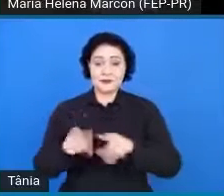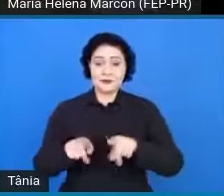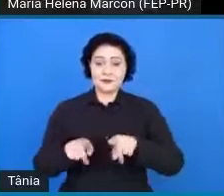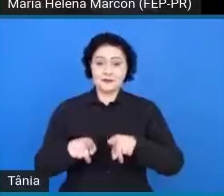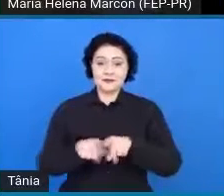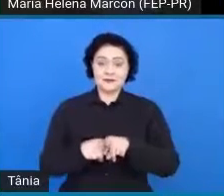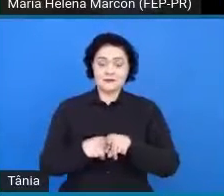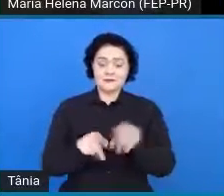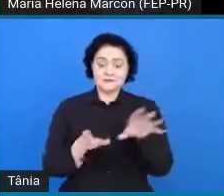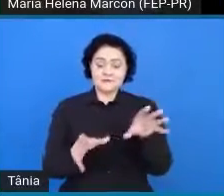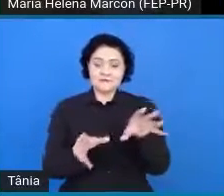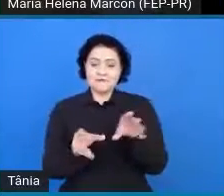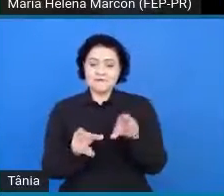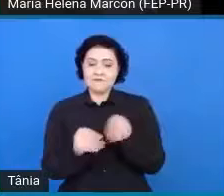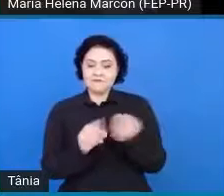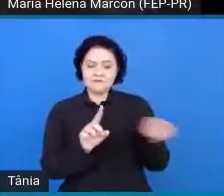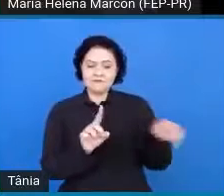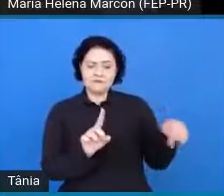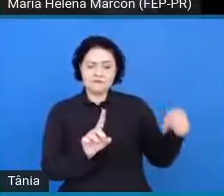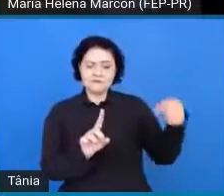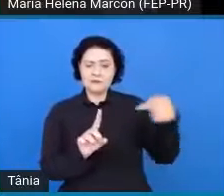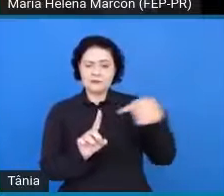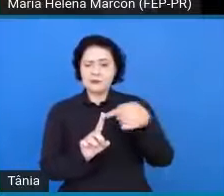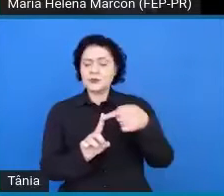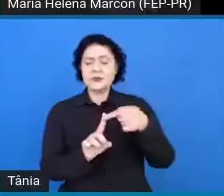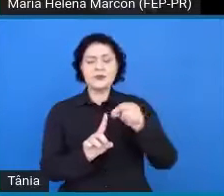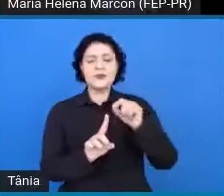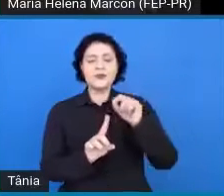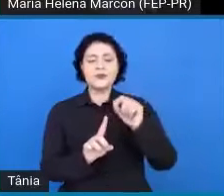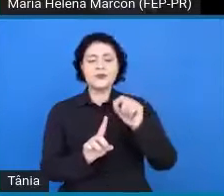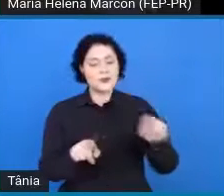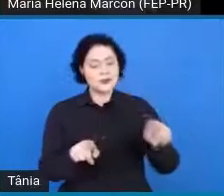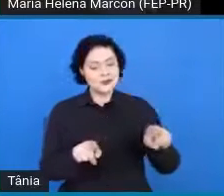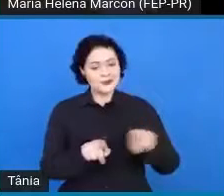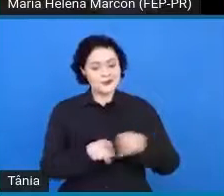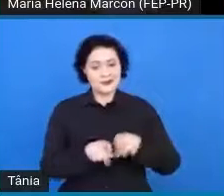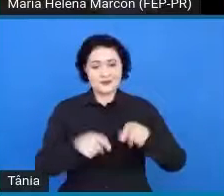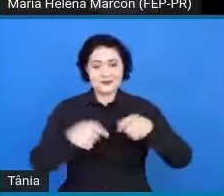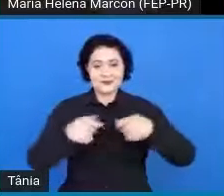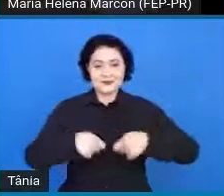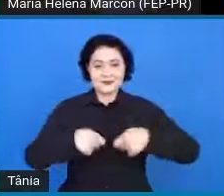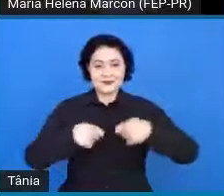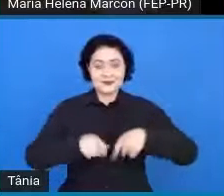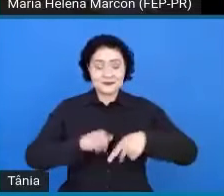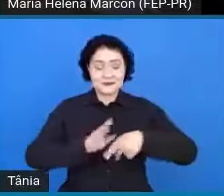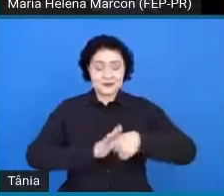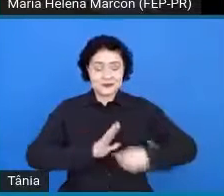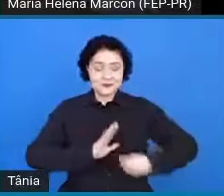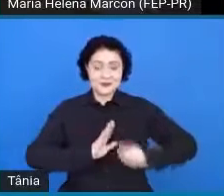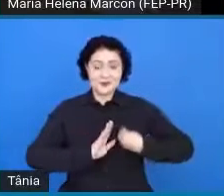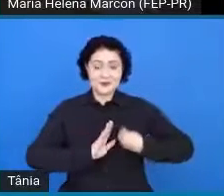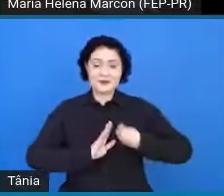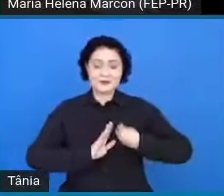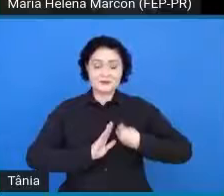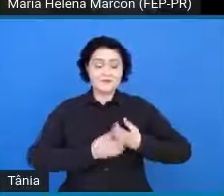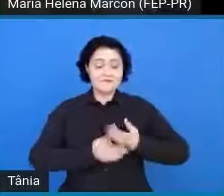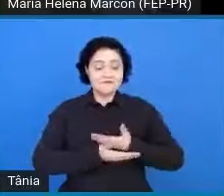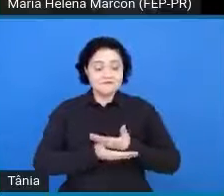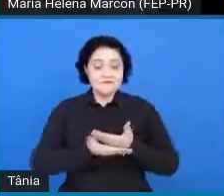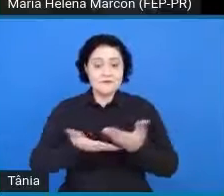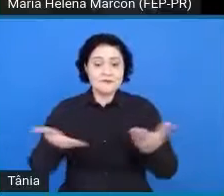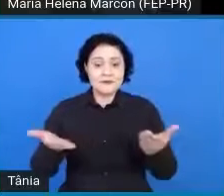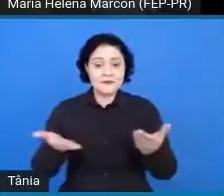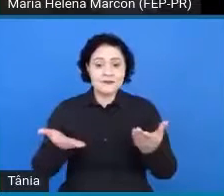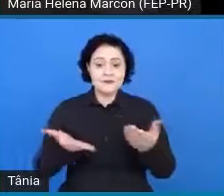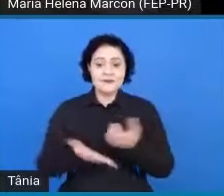bastante sintética é muito objetiva ele merece também ser é colocado aí a exposição também